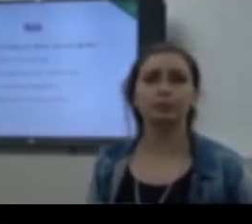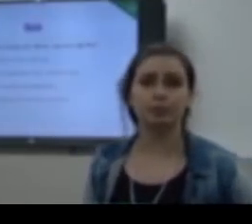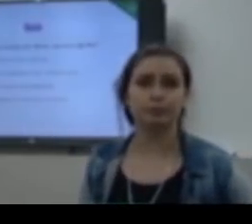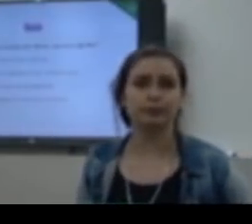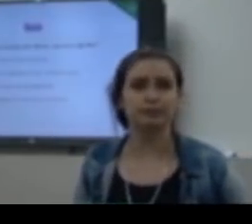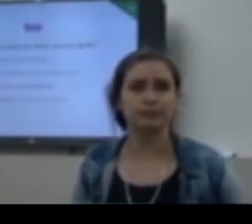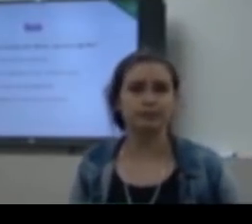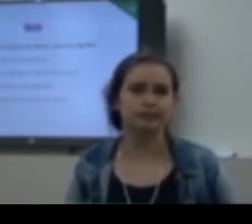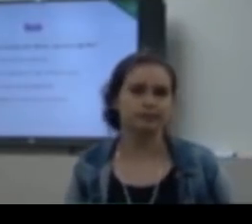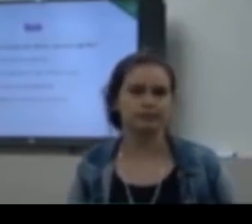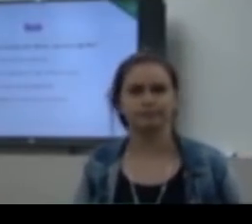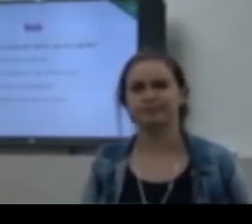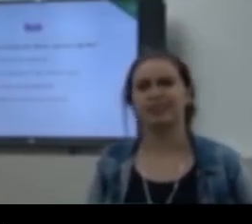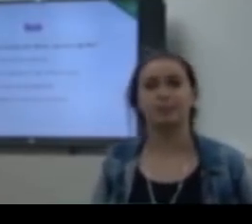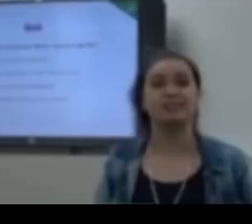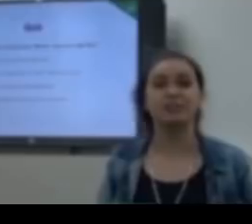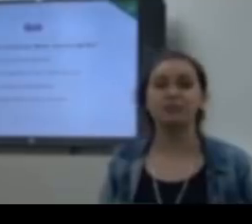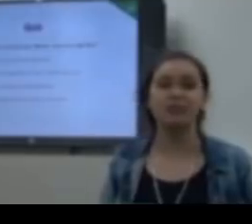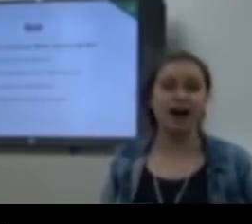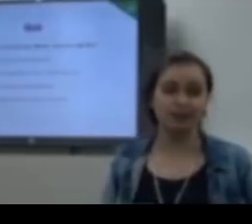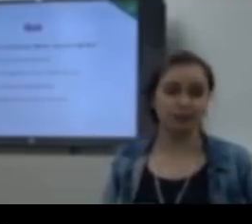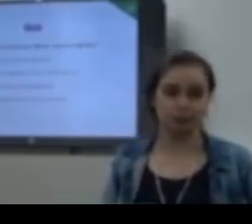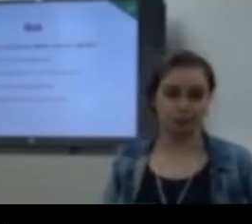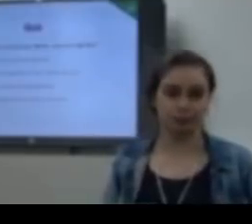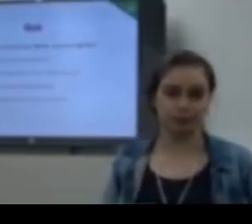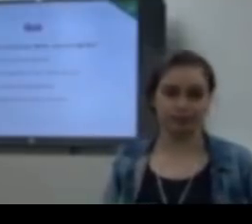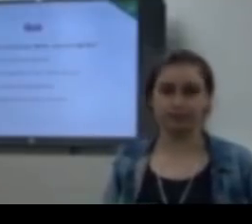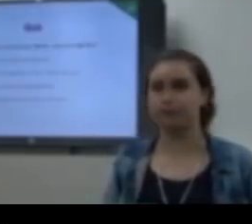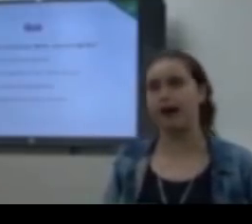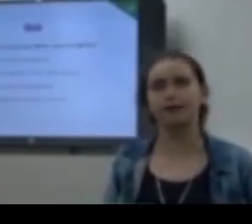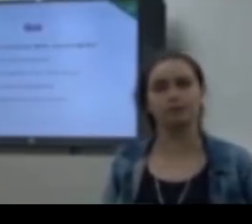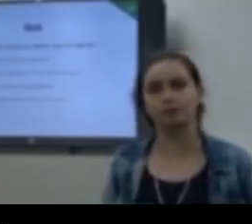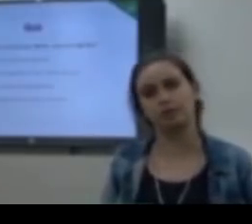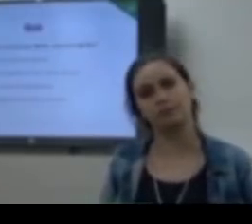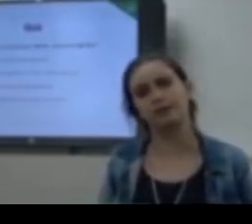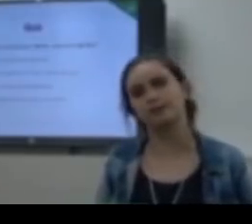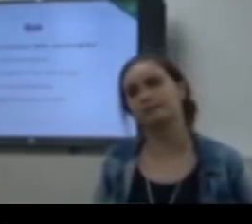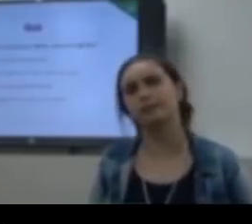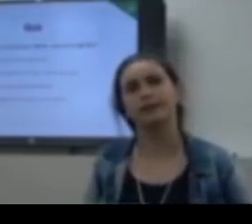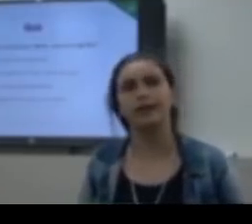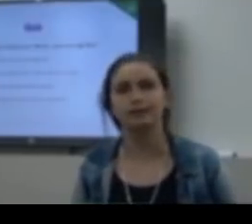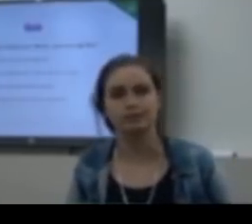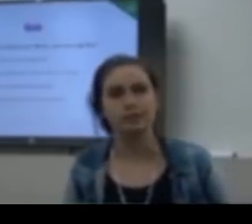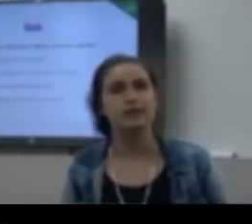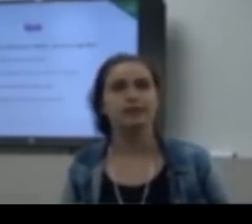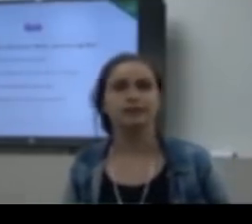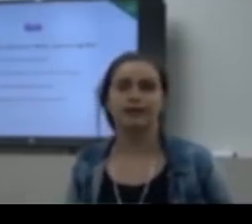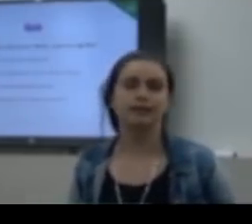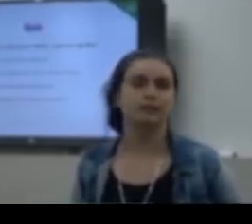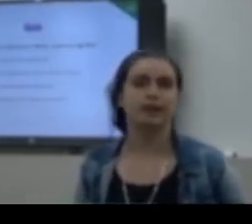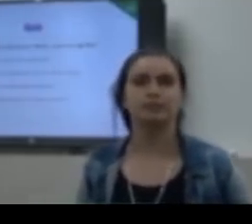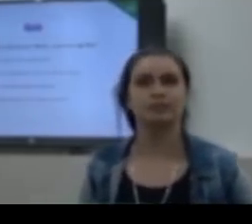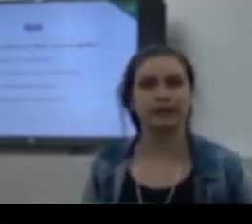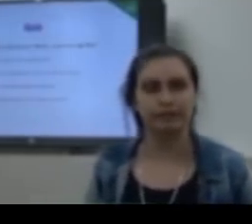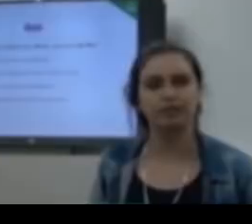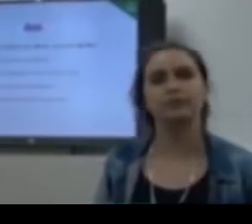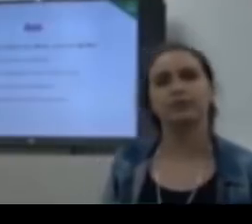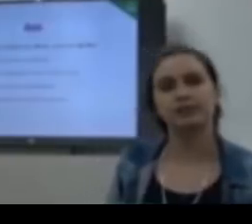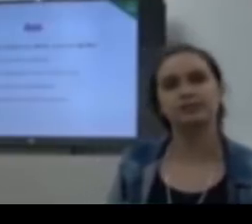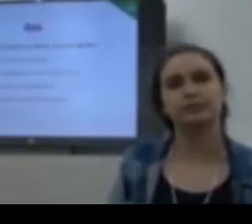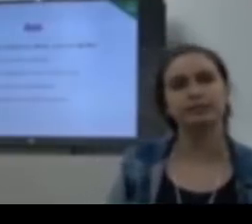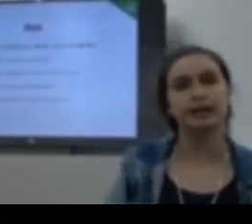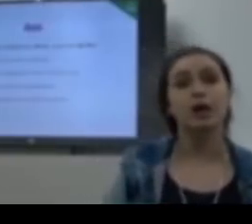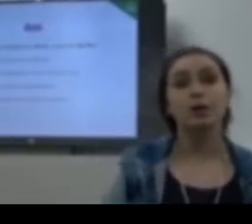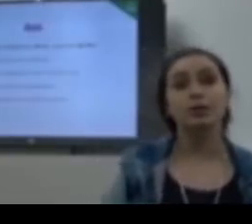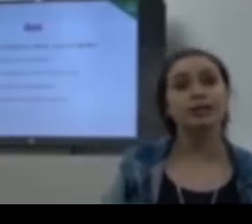Apresenta 2 grupos de plantas importantes. Ela apresenta vários grupos de plantas, vários grupos de animais, então também não é isso, tá? Não é isso que define